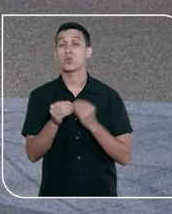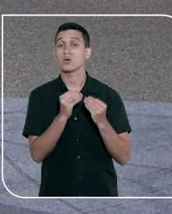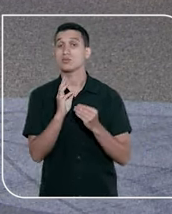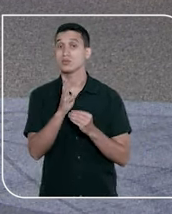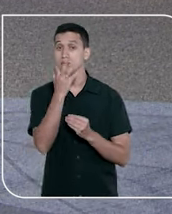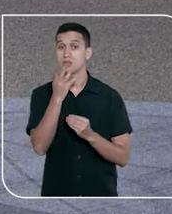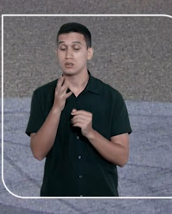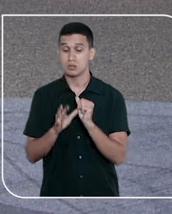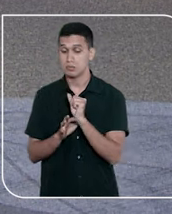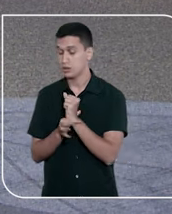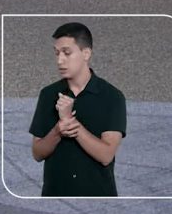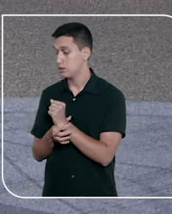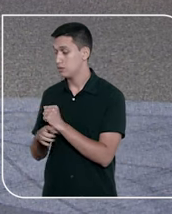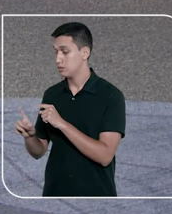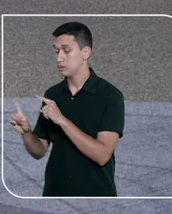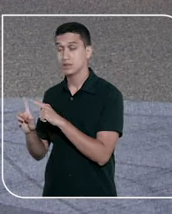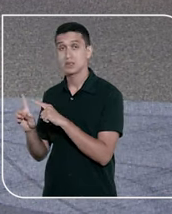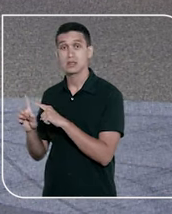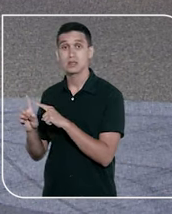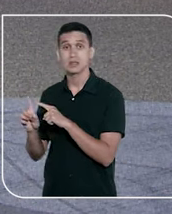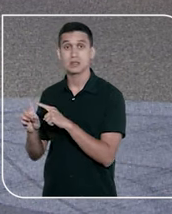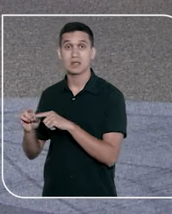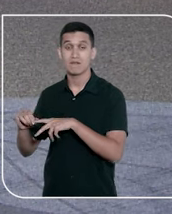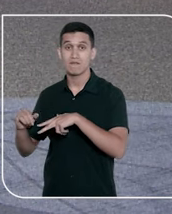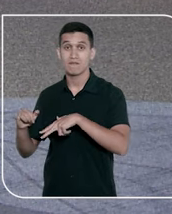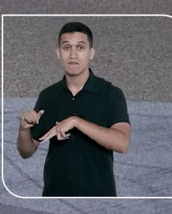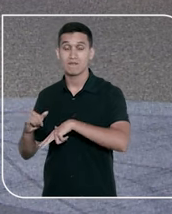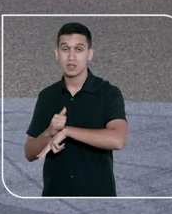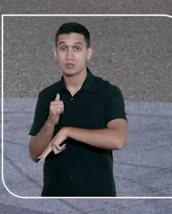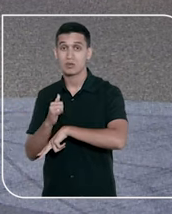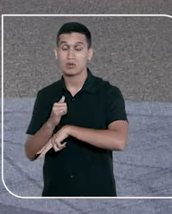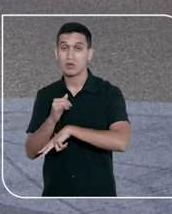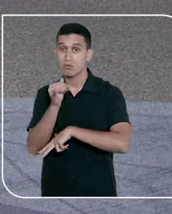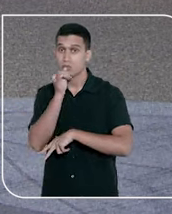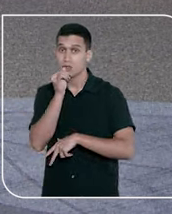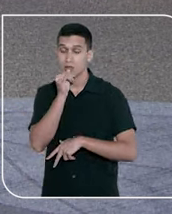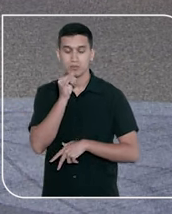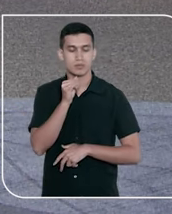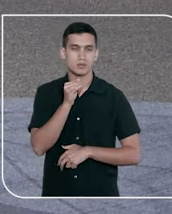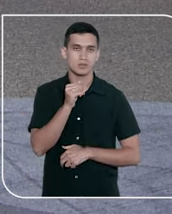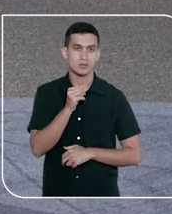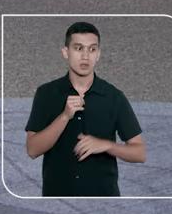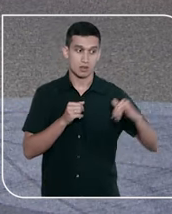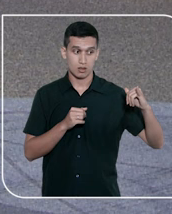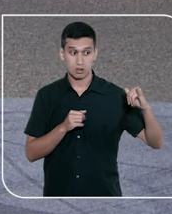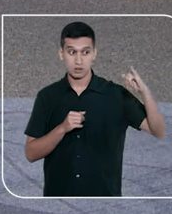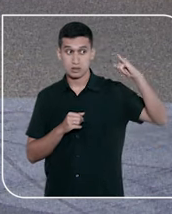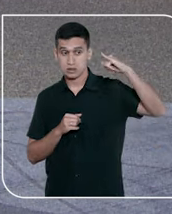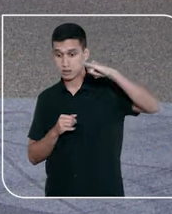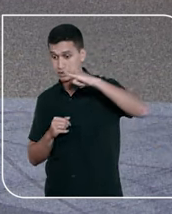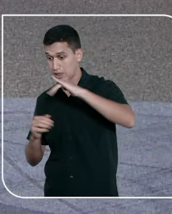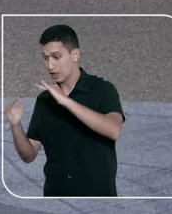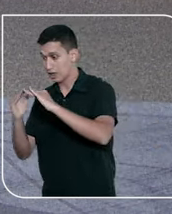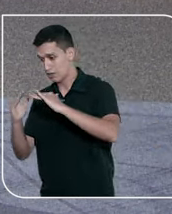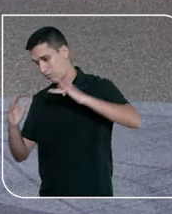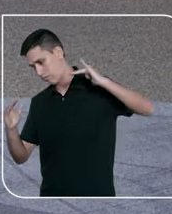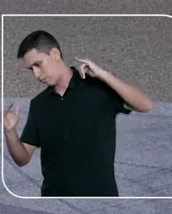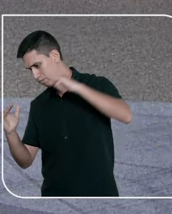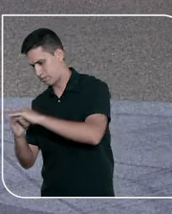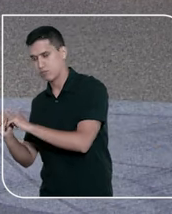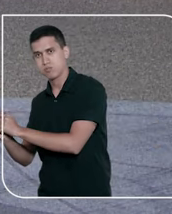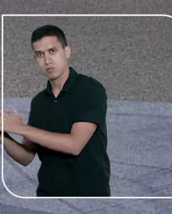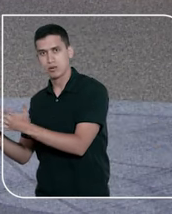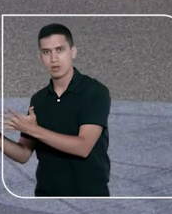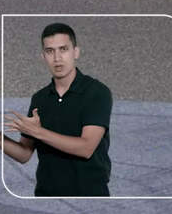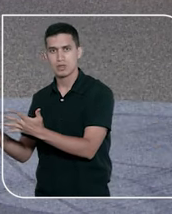em solo, quando a aeronave atinge terceiros no solo, por exemplo? Como é que seria a proteção legal dessa vítima?